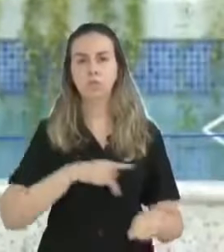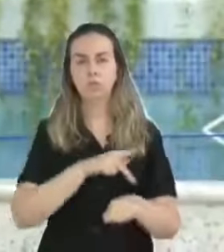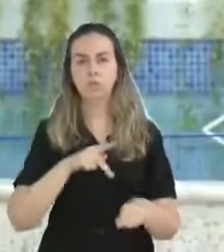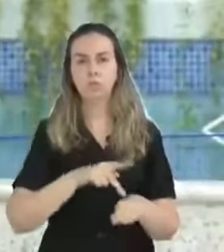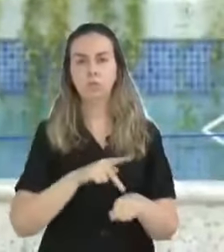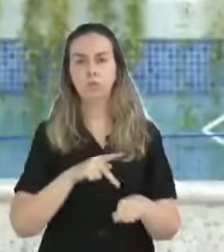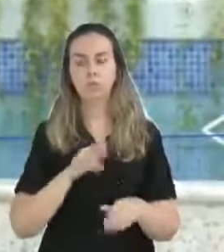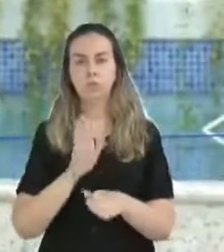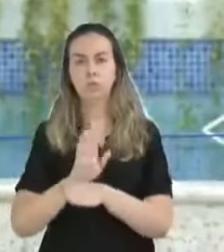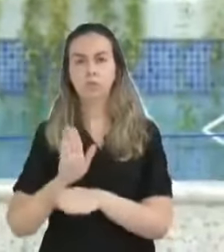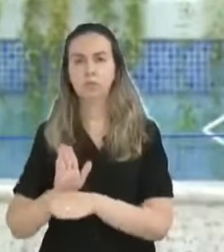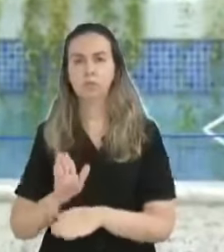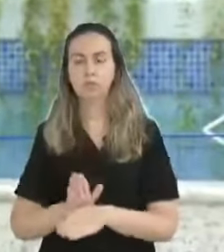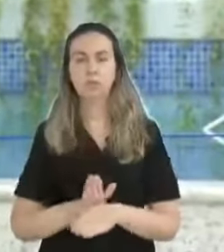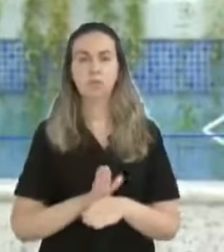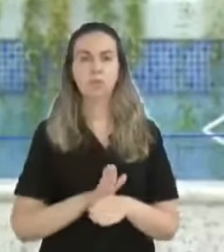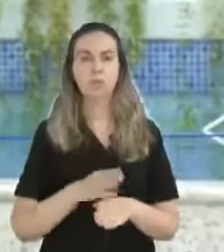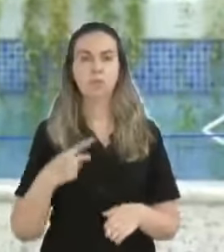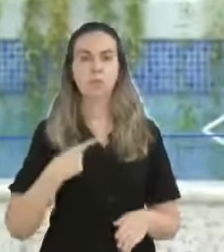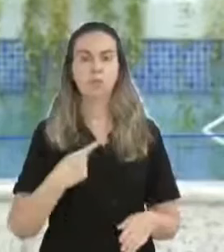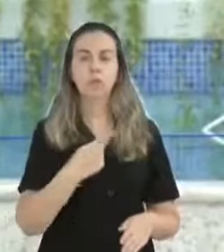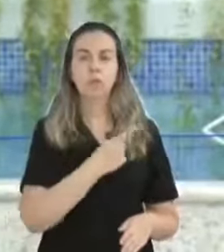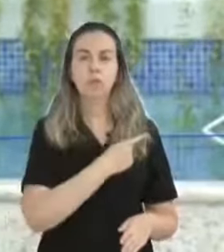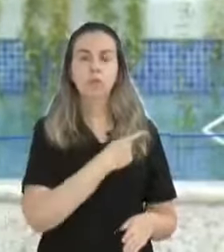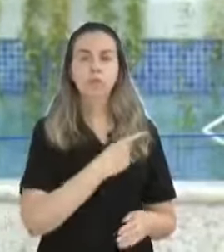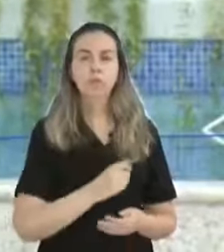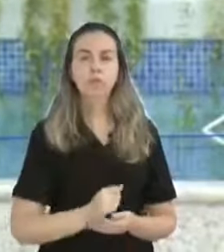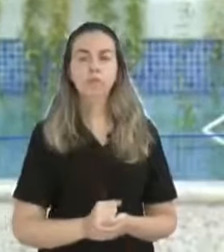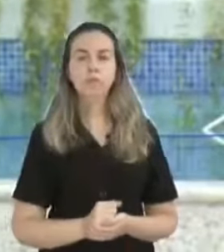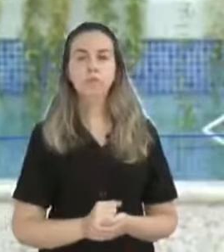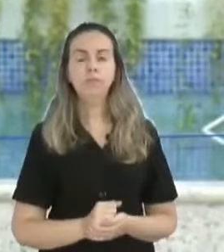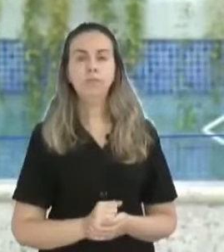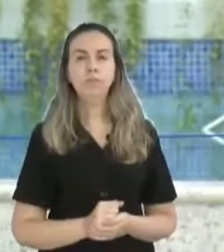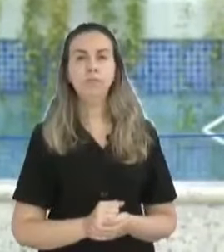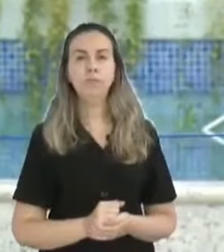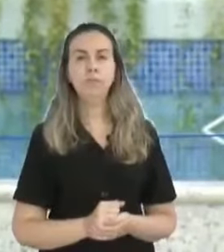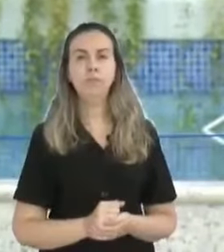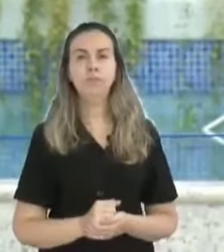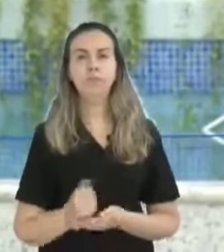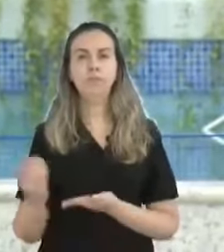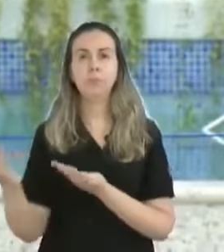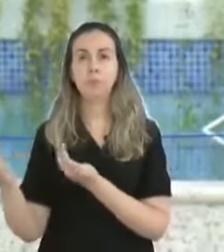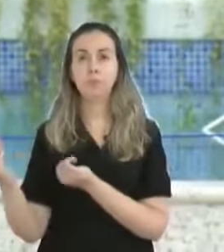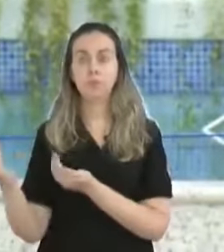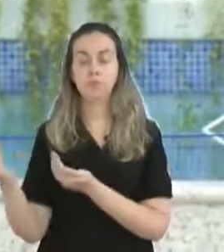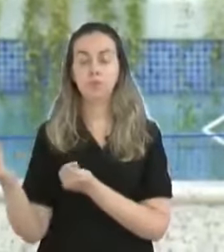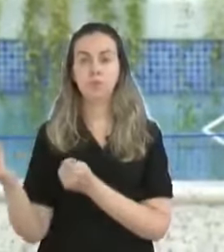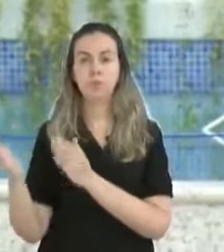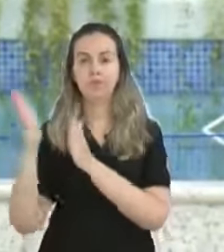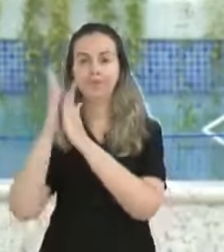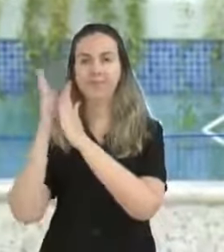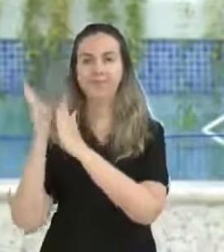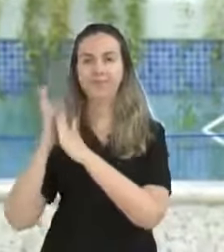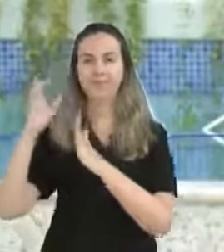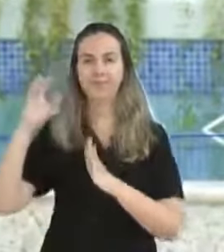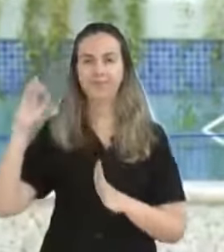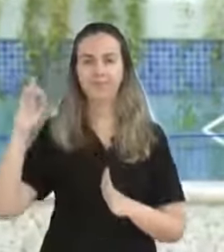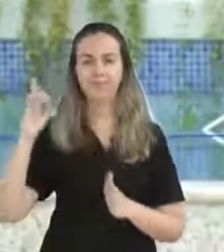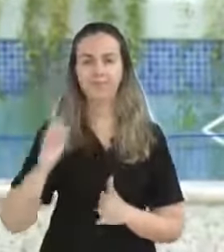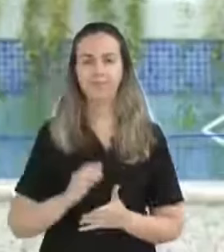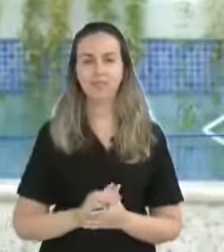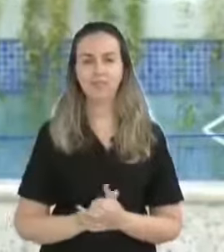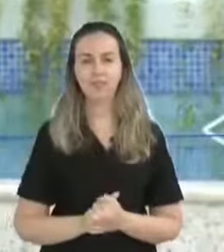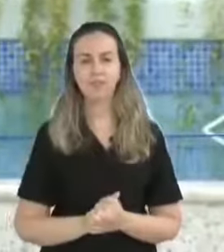os nossos diáconos para que venham à frente aqui orar. E os nossos adolescentes se preparem para louvar ao